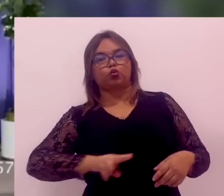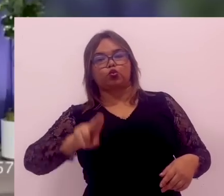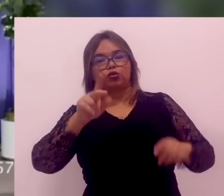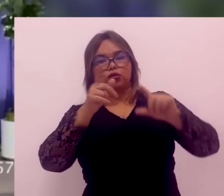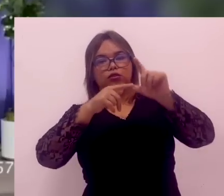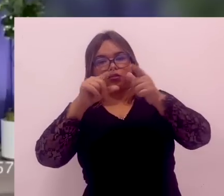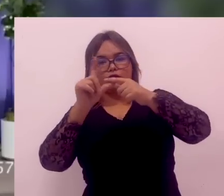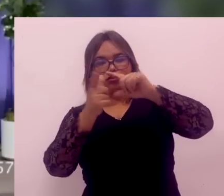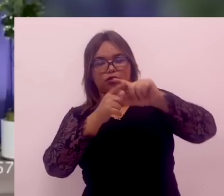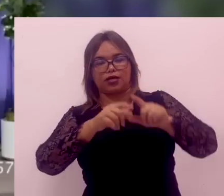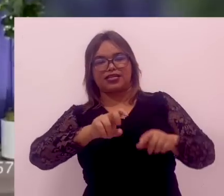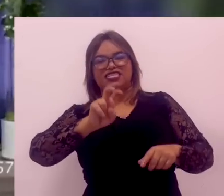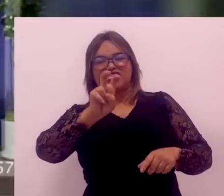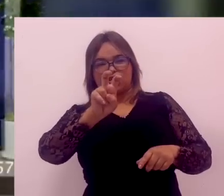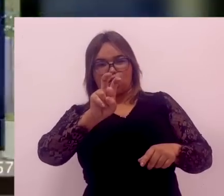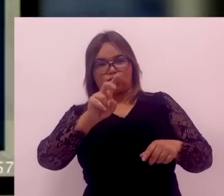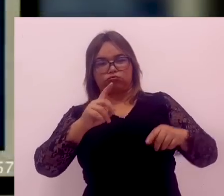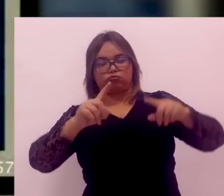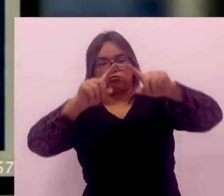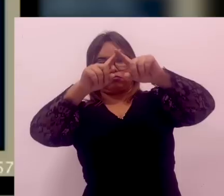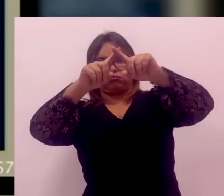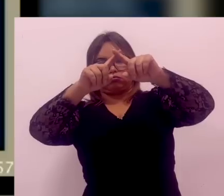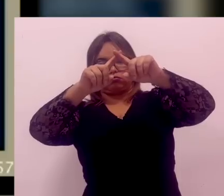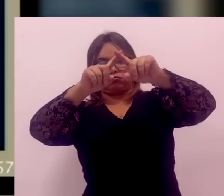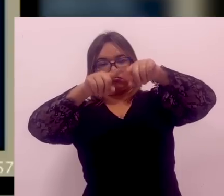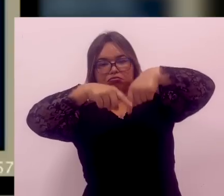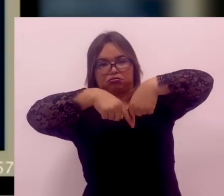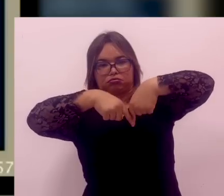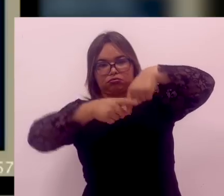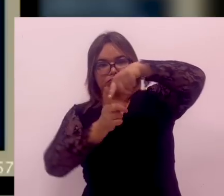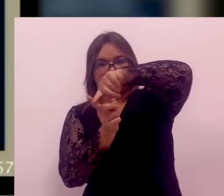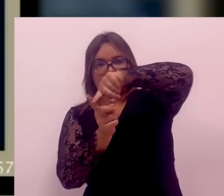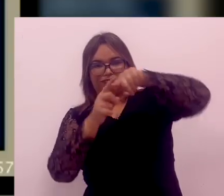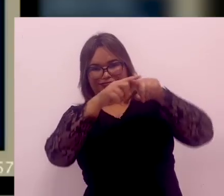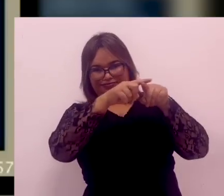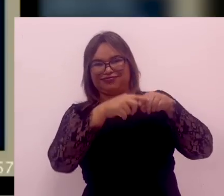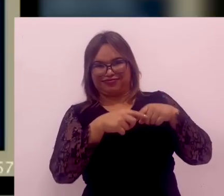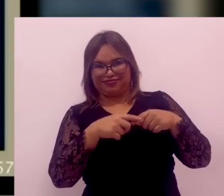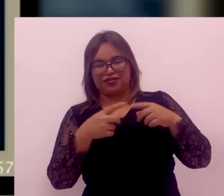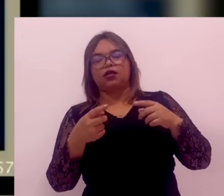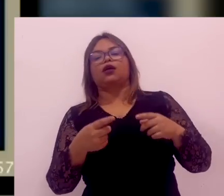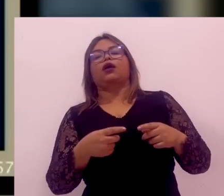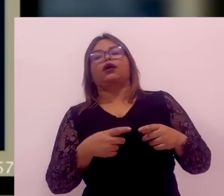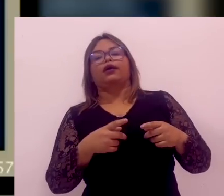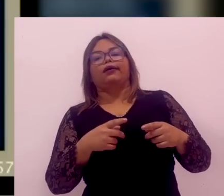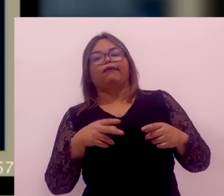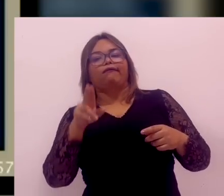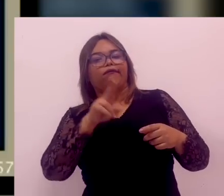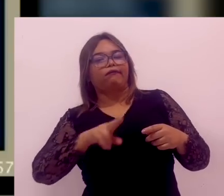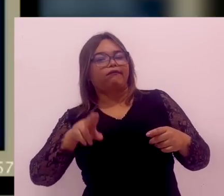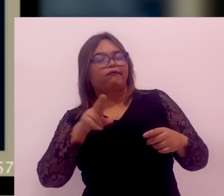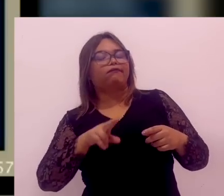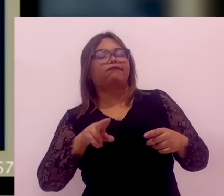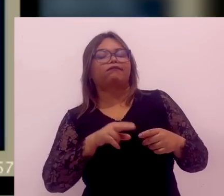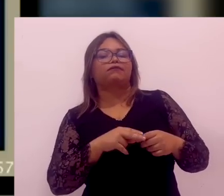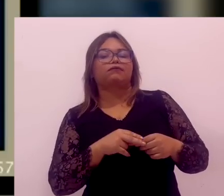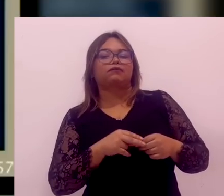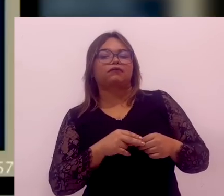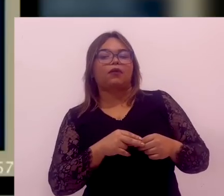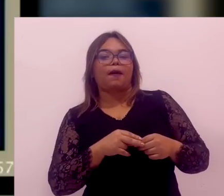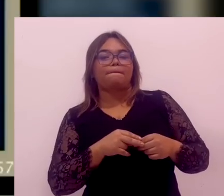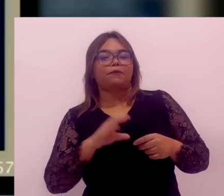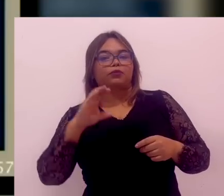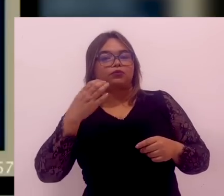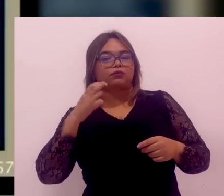que aqueles do pentalfa ou Pitágoras. Na ciência da mágica, o pentalfa é chamado